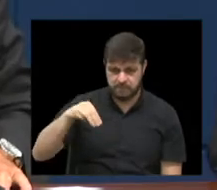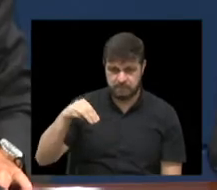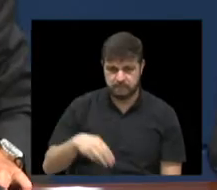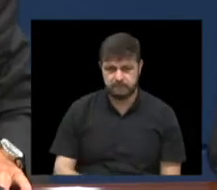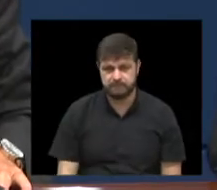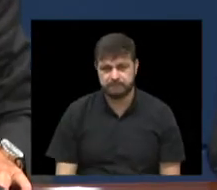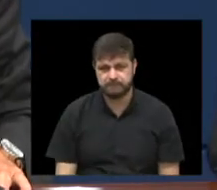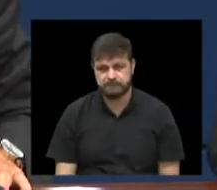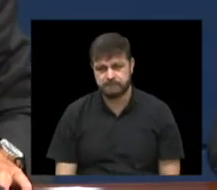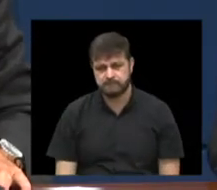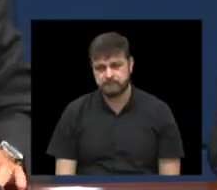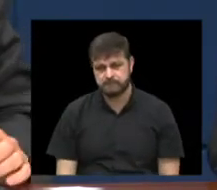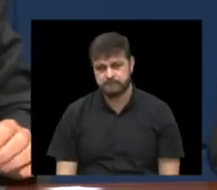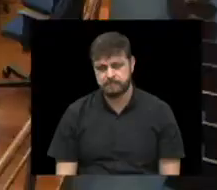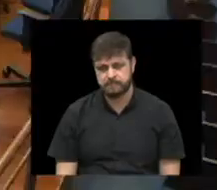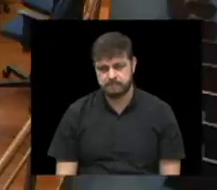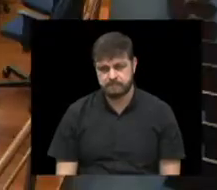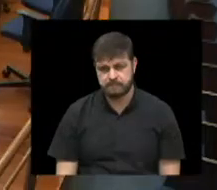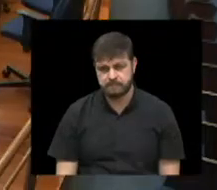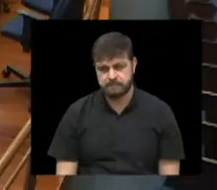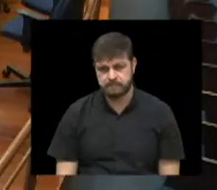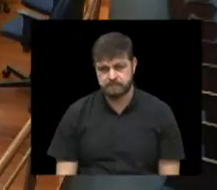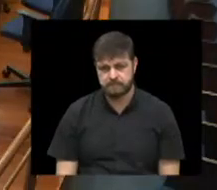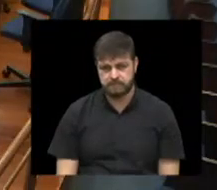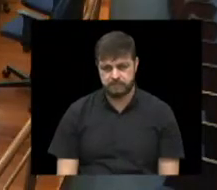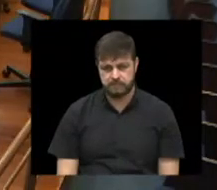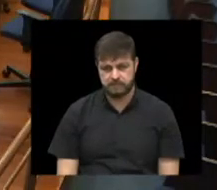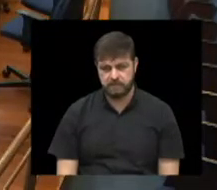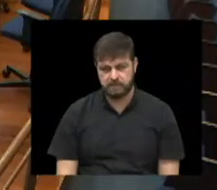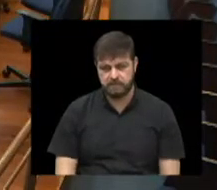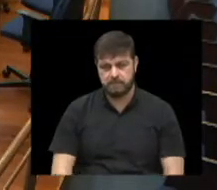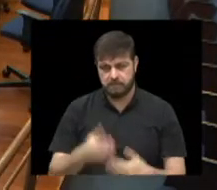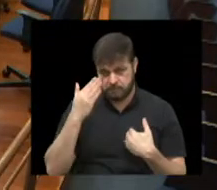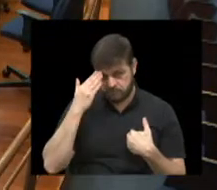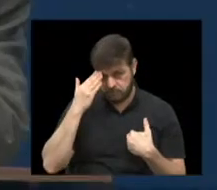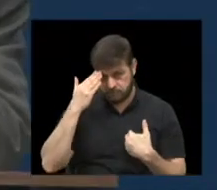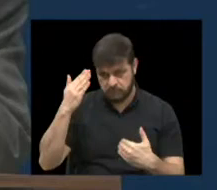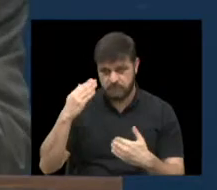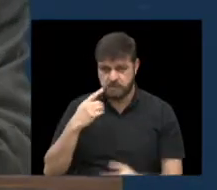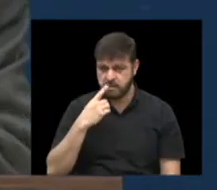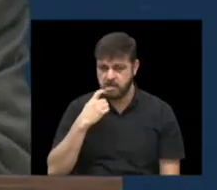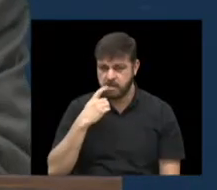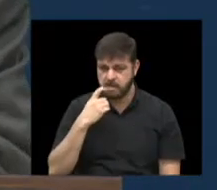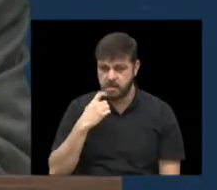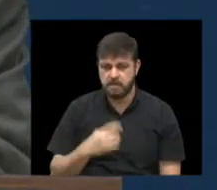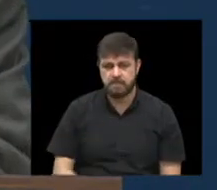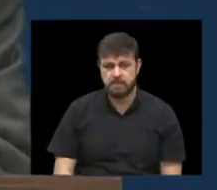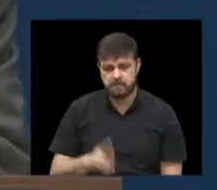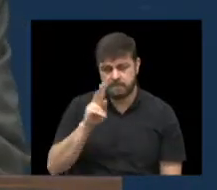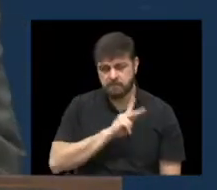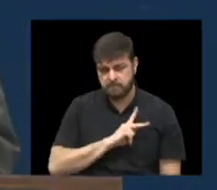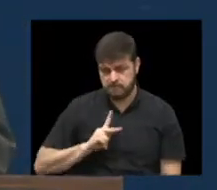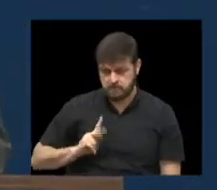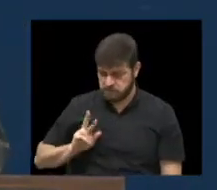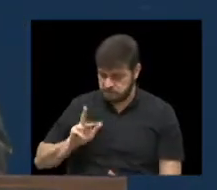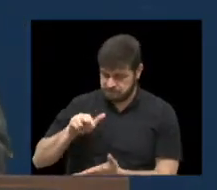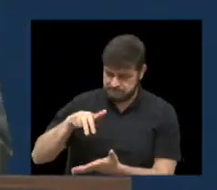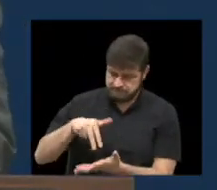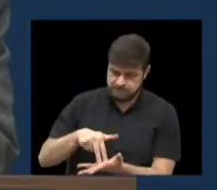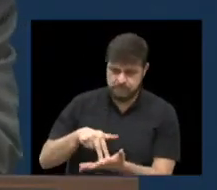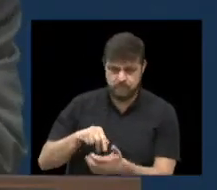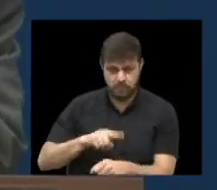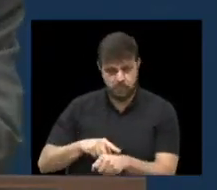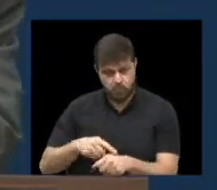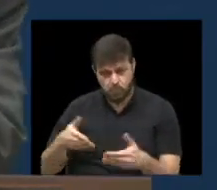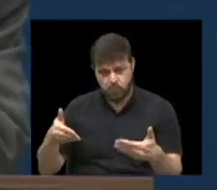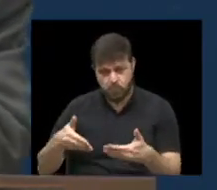para o seu pronunciamento aqui. Muito obrigado, presidente Gilberto Vermelho. Senhor presidente, eu ocupo a tribuna nesse instante